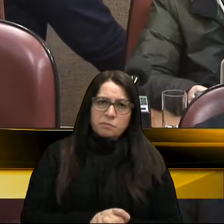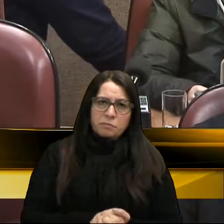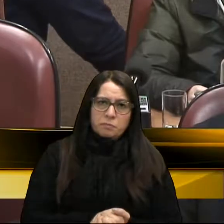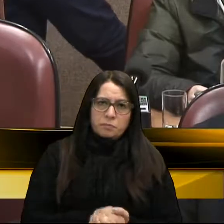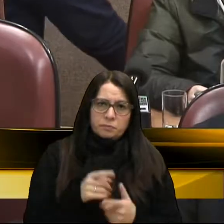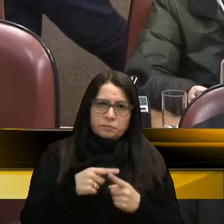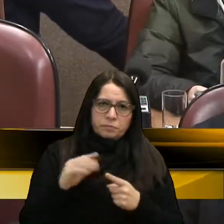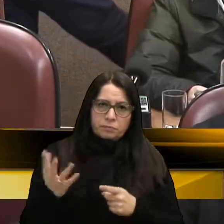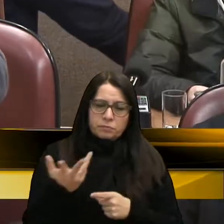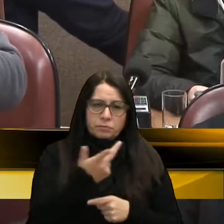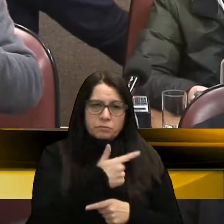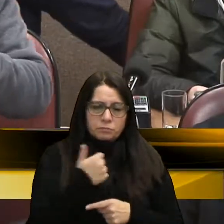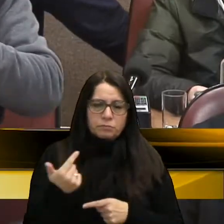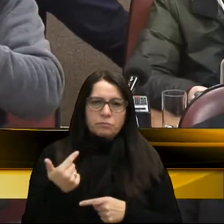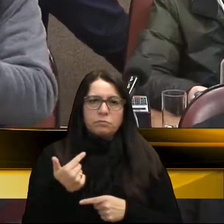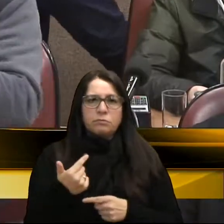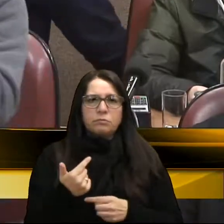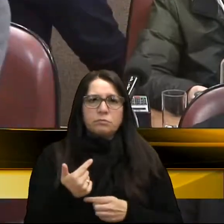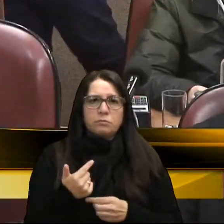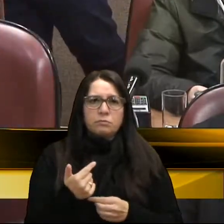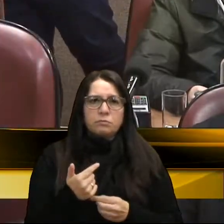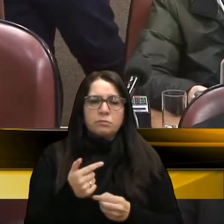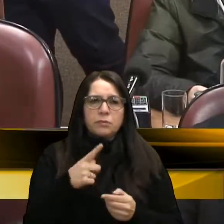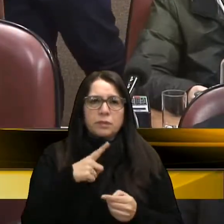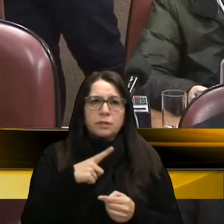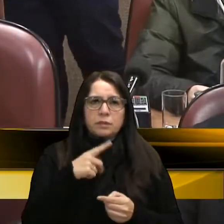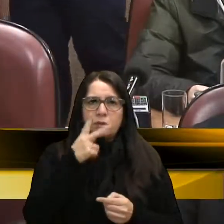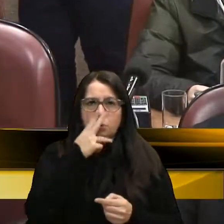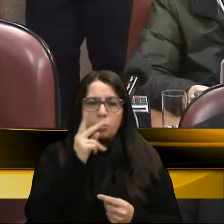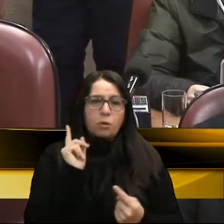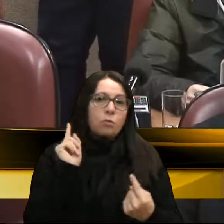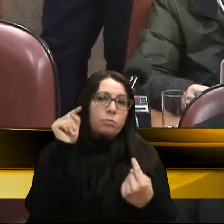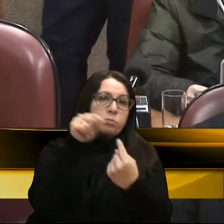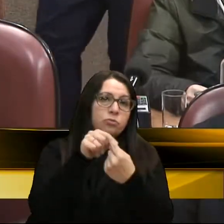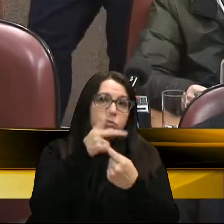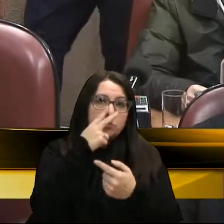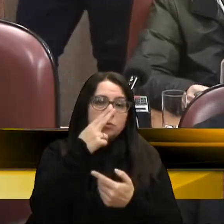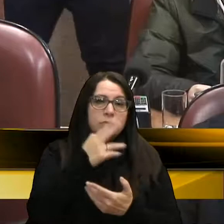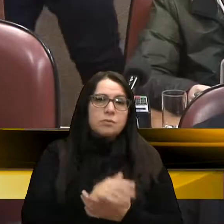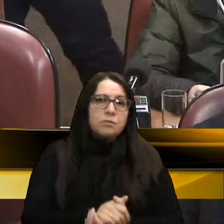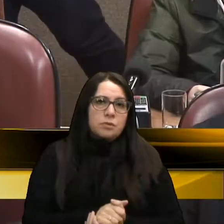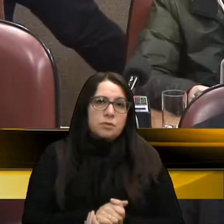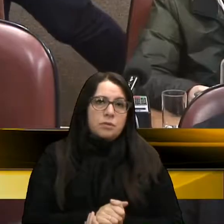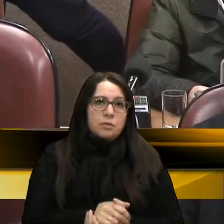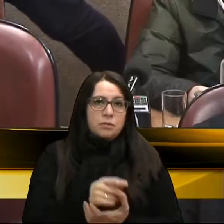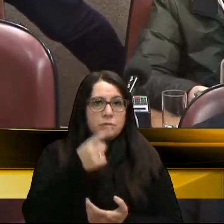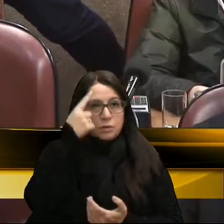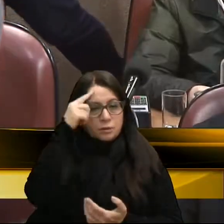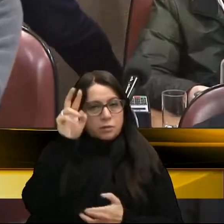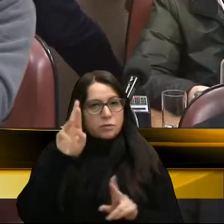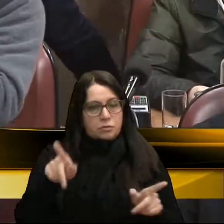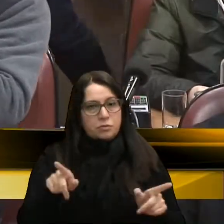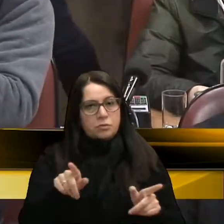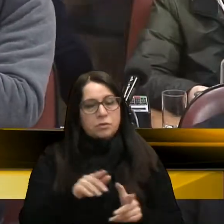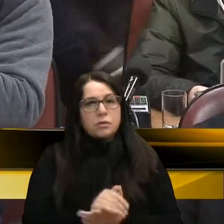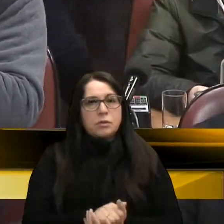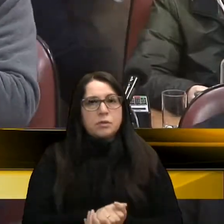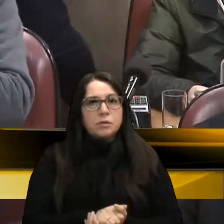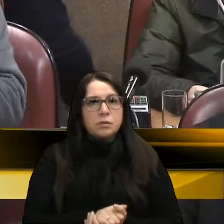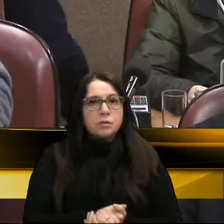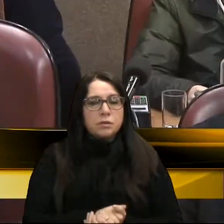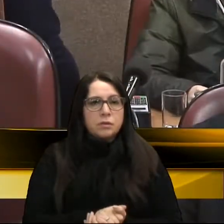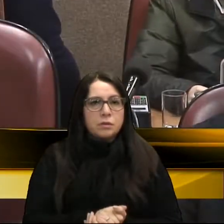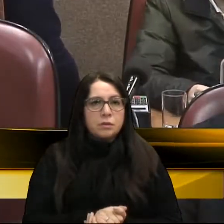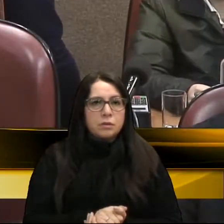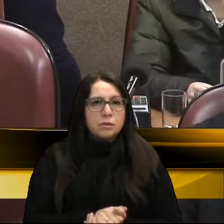Porque todos nós aqui, no fundo, temos o mesmo propósito, com ideias diferentes.